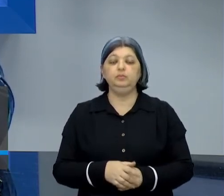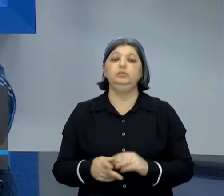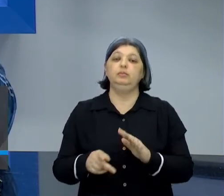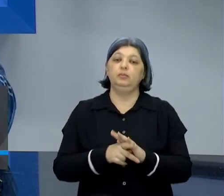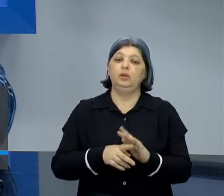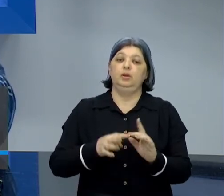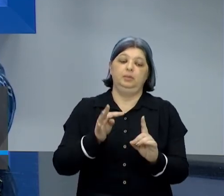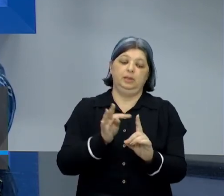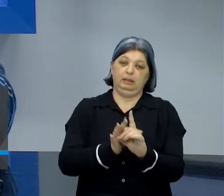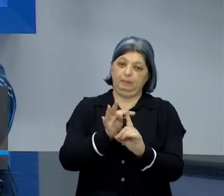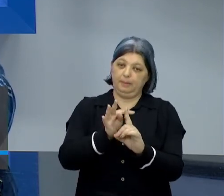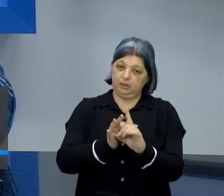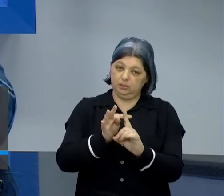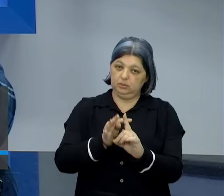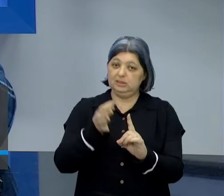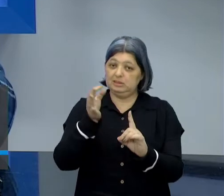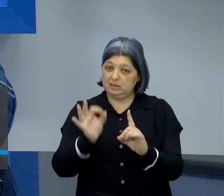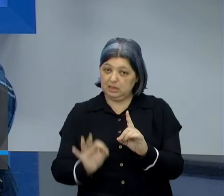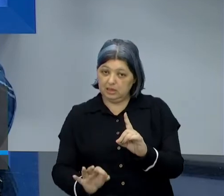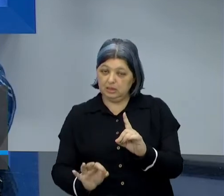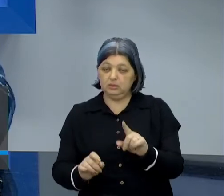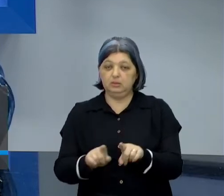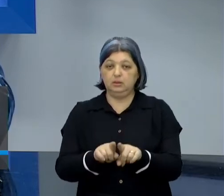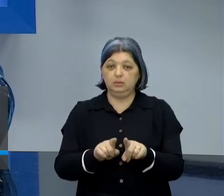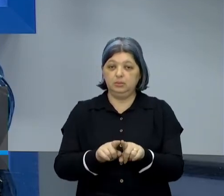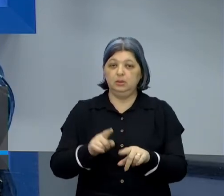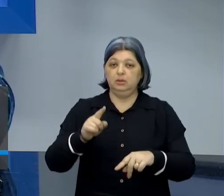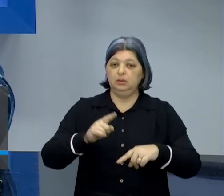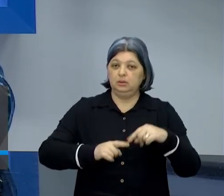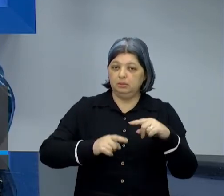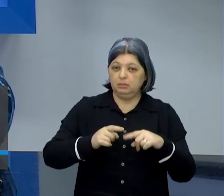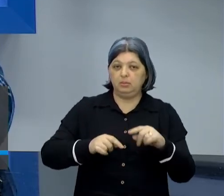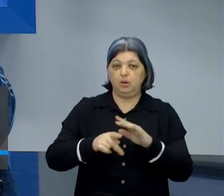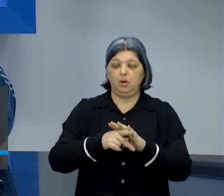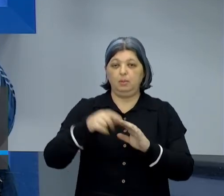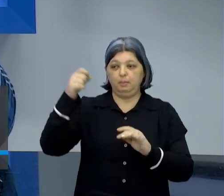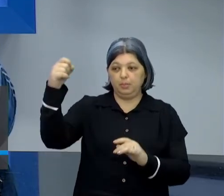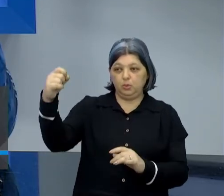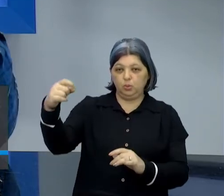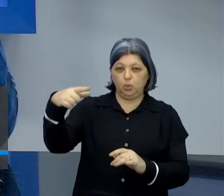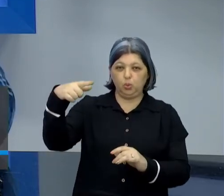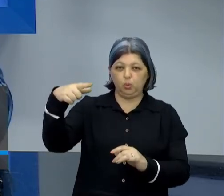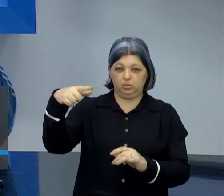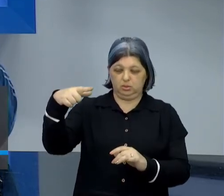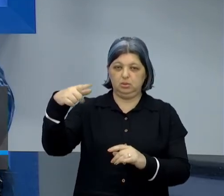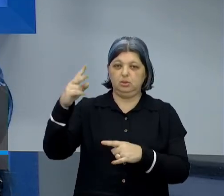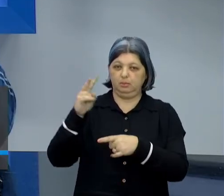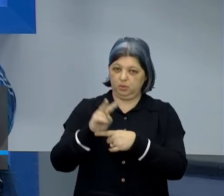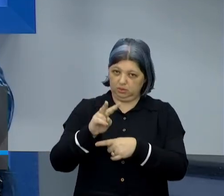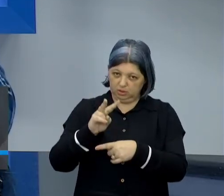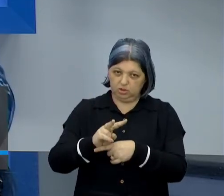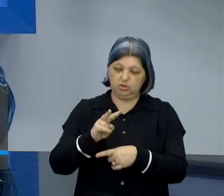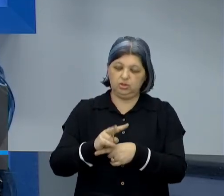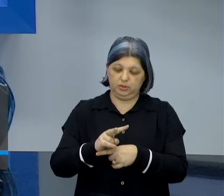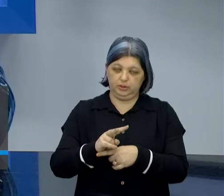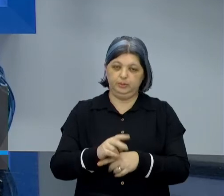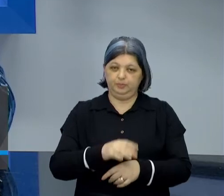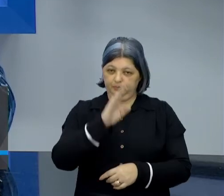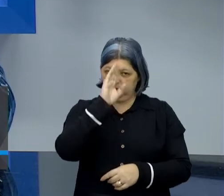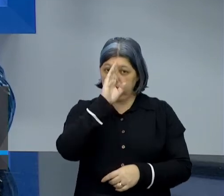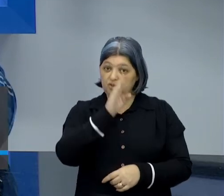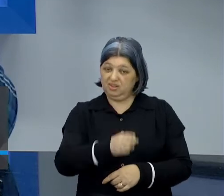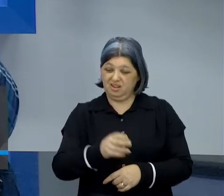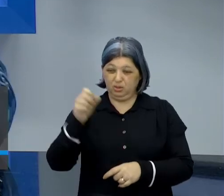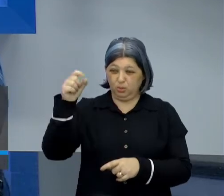temperatura adequada, desde você deixar um item ao abrigo de luz, né, para ele não ter luz incidente, né, sobre